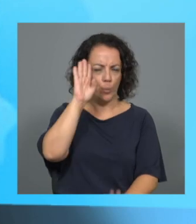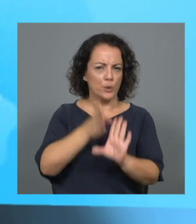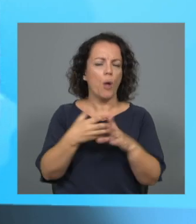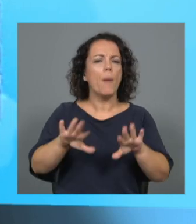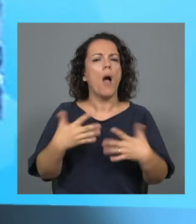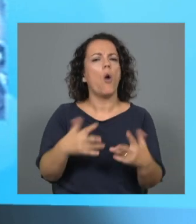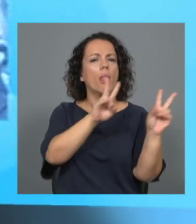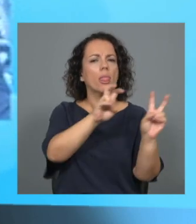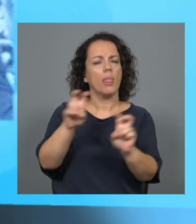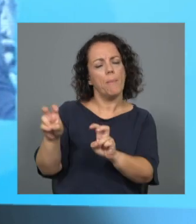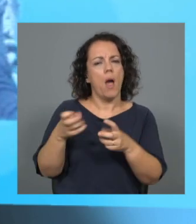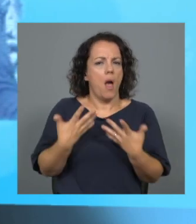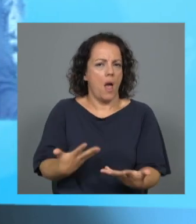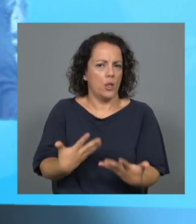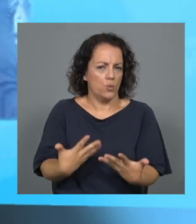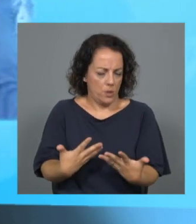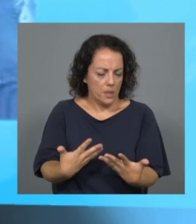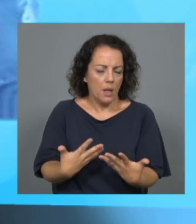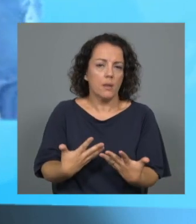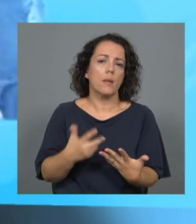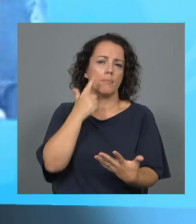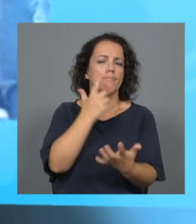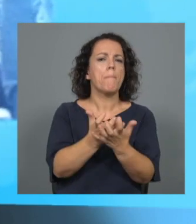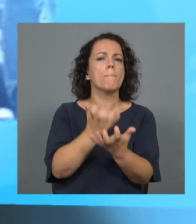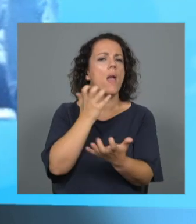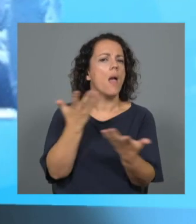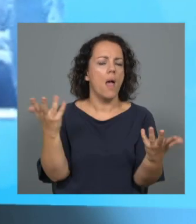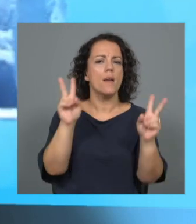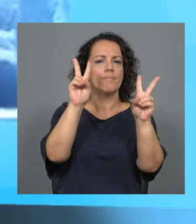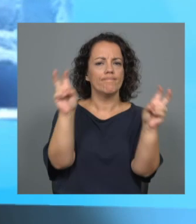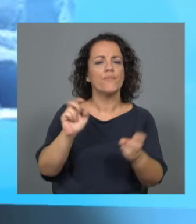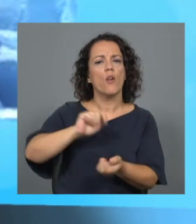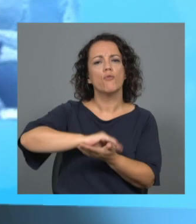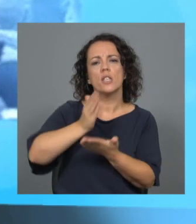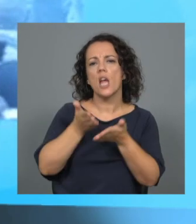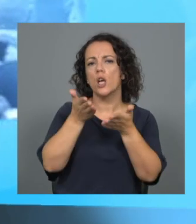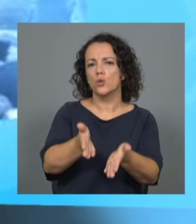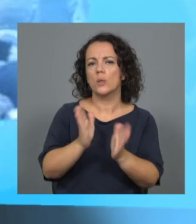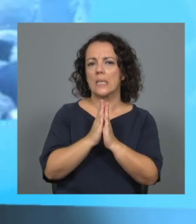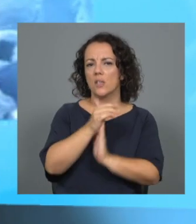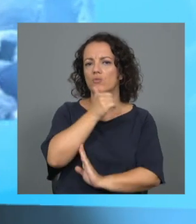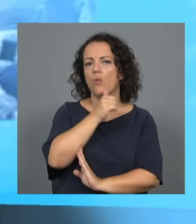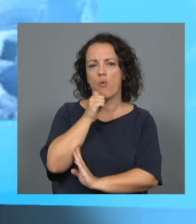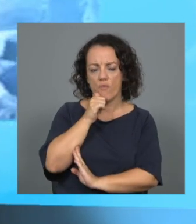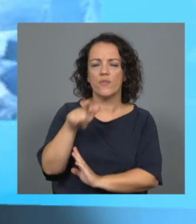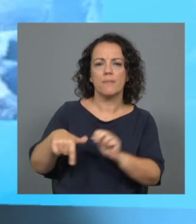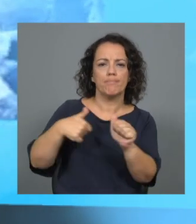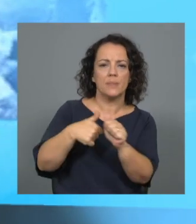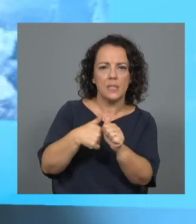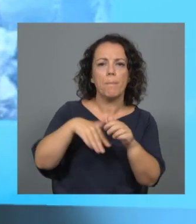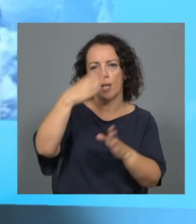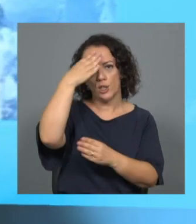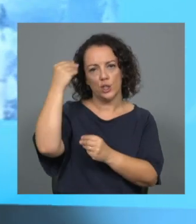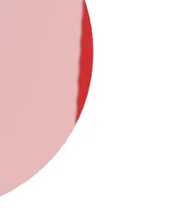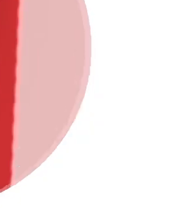ainda com os temas da atualidade, onde destacamos a rubrica da Fundação Ajuda à Igreja que Sofre, perseguidos, mas não